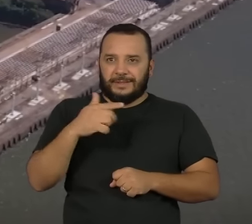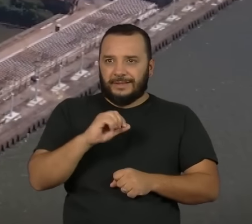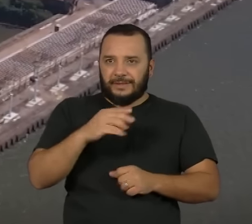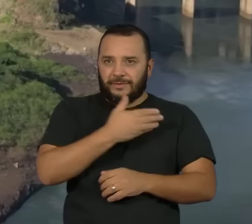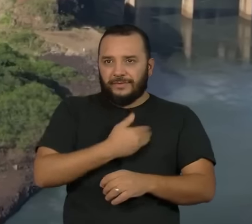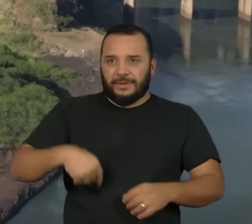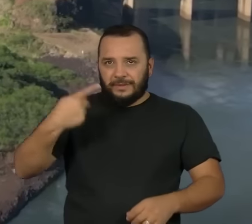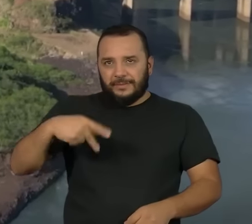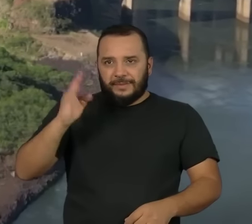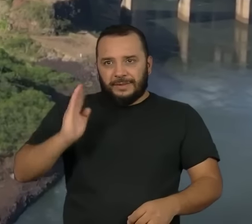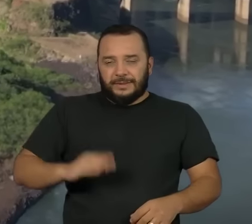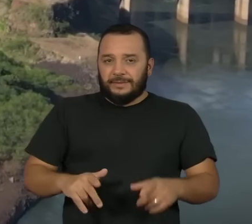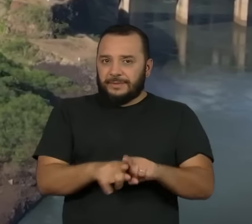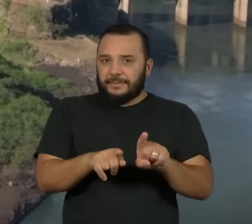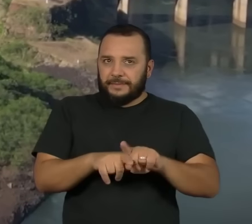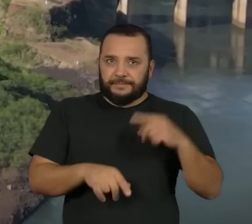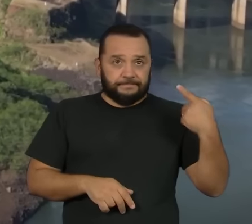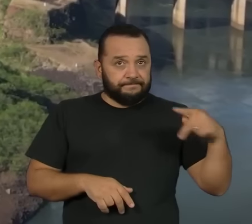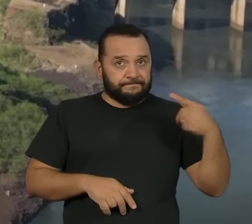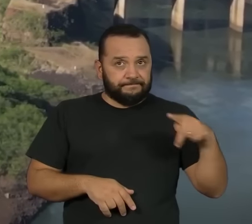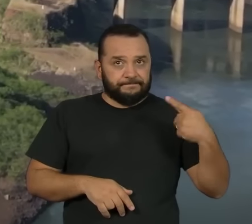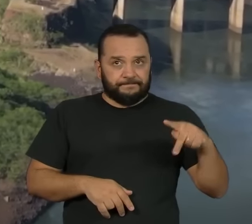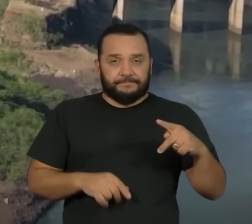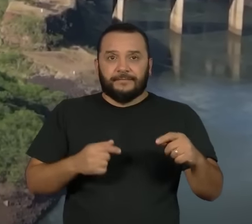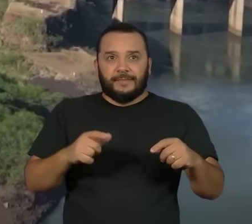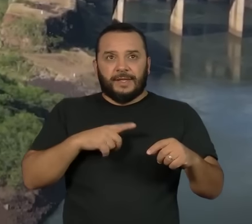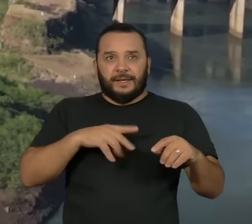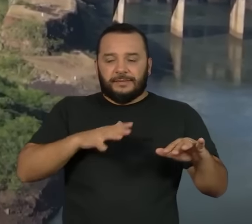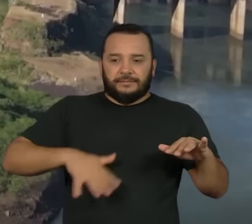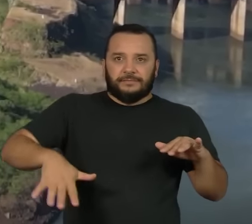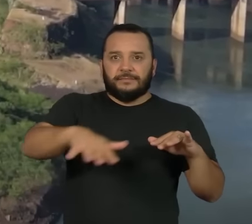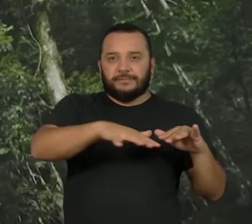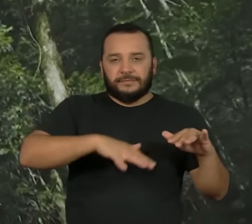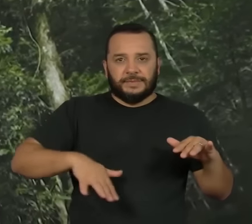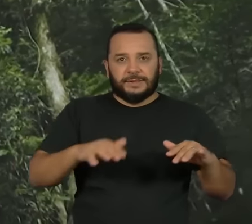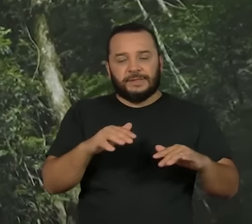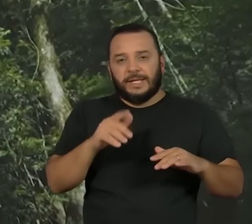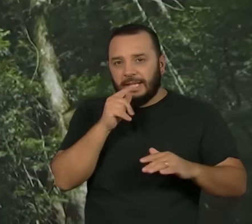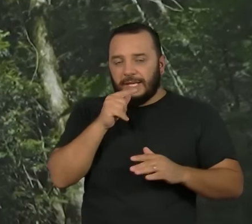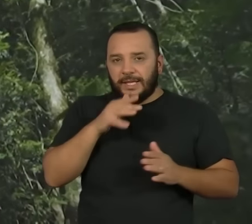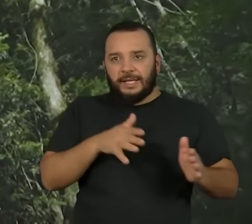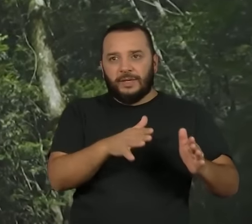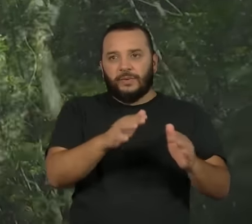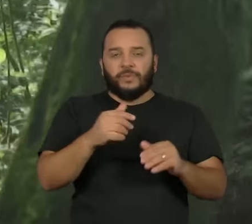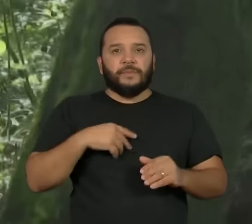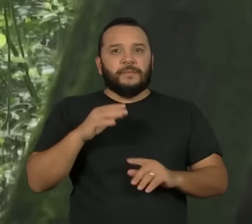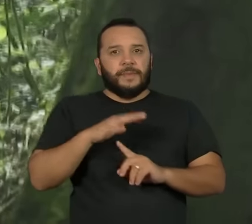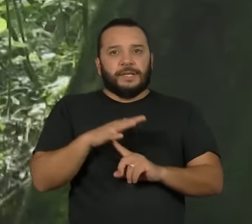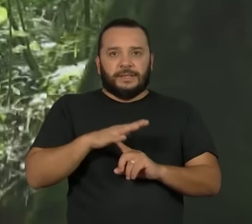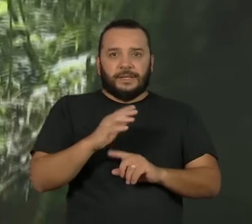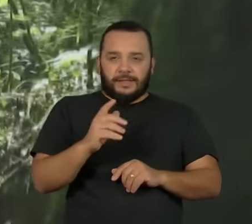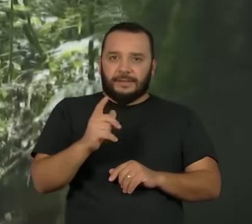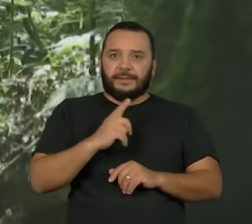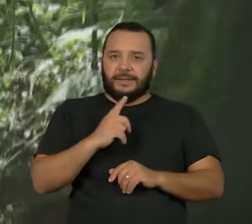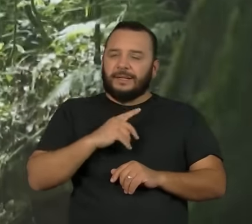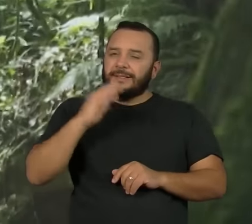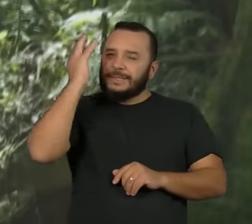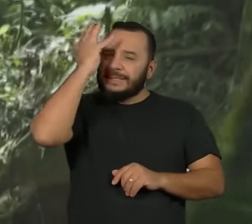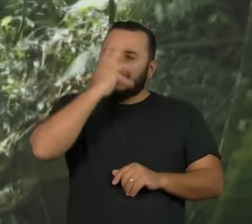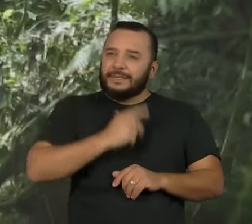brasileiro e paraguaio. No entorno do reservatório, no Rio Paraná, mais um importante remanescente da